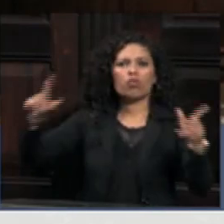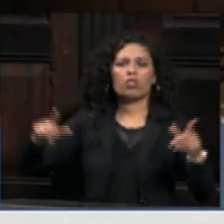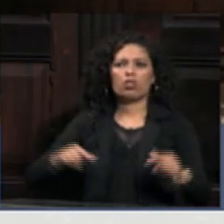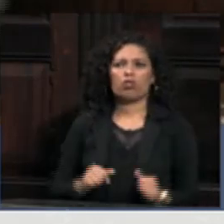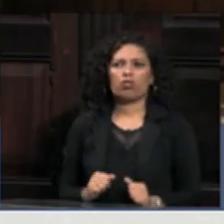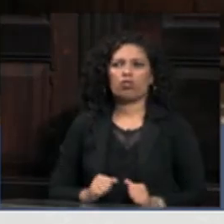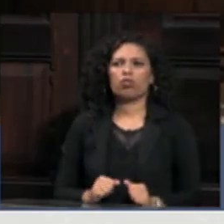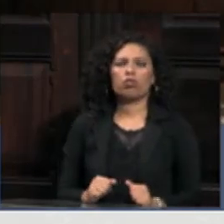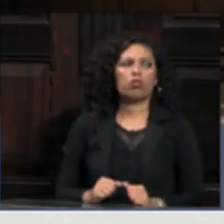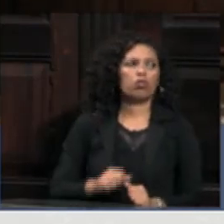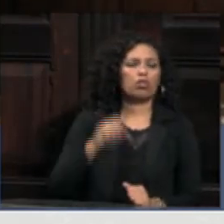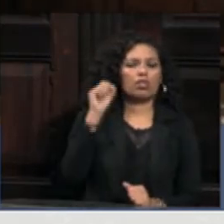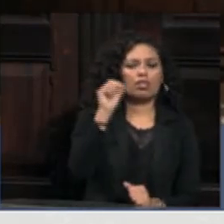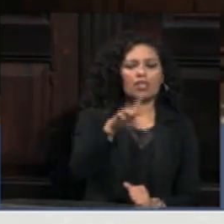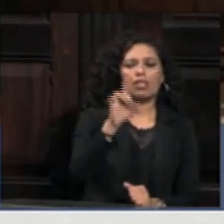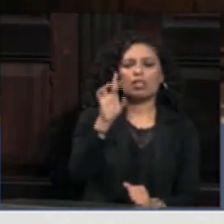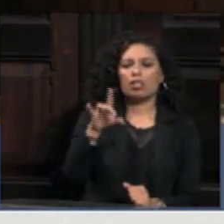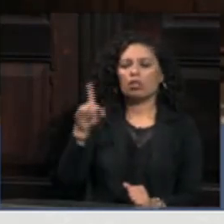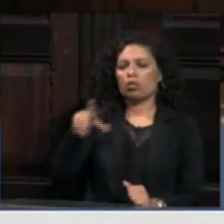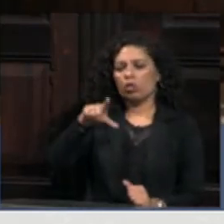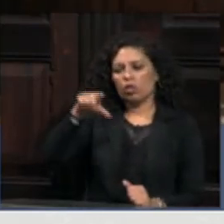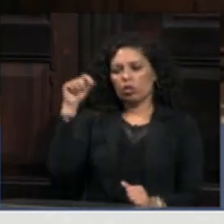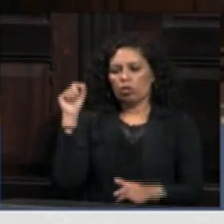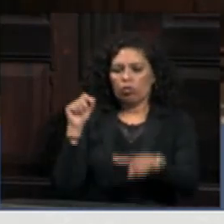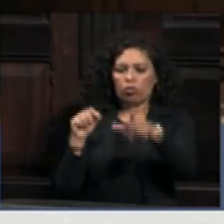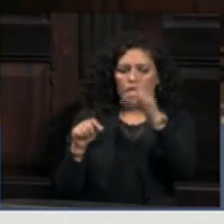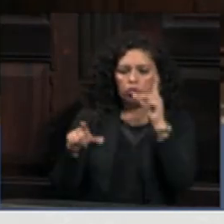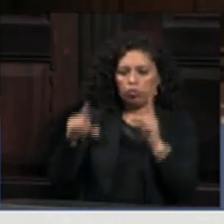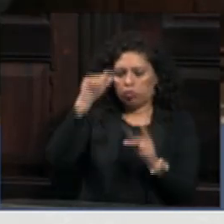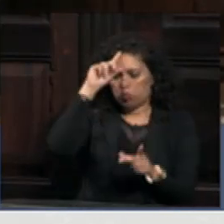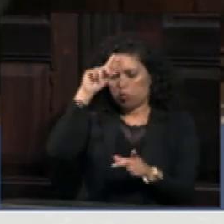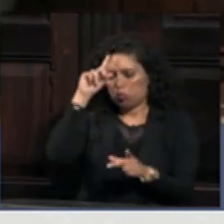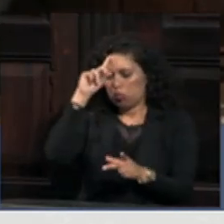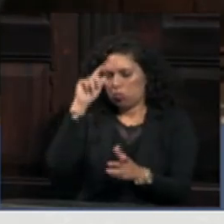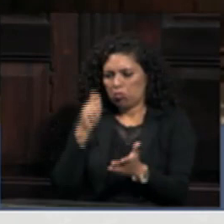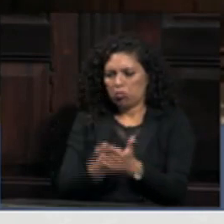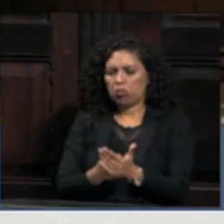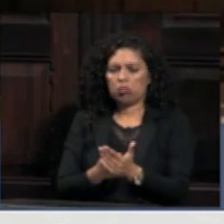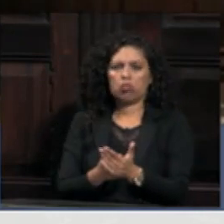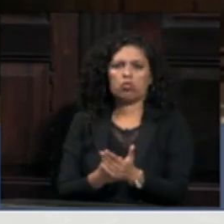escolhendo de acordo com as suas convicções.